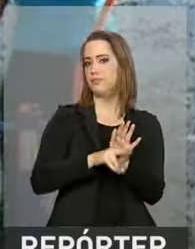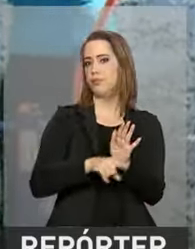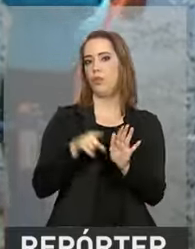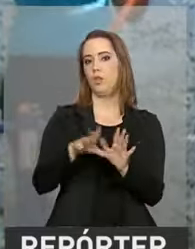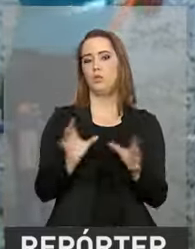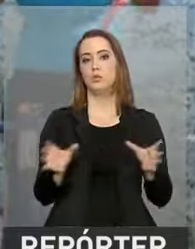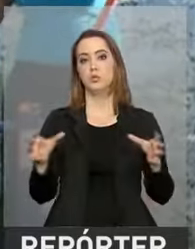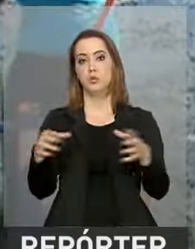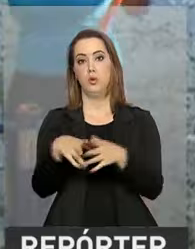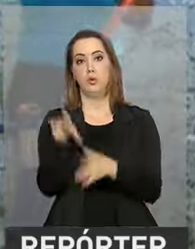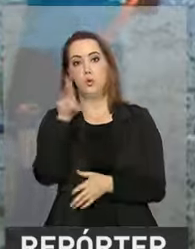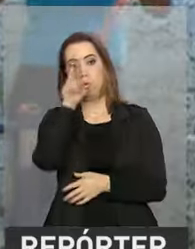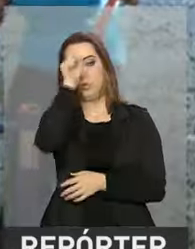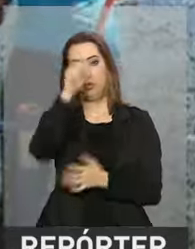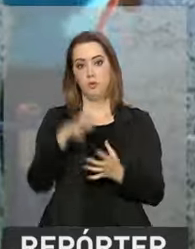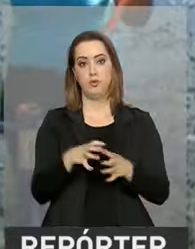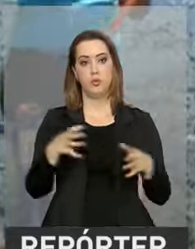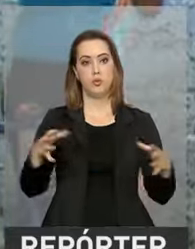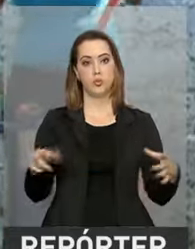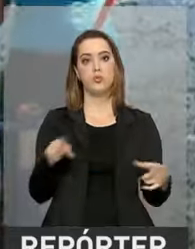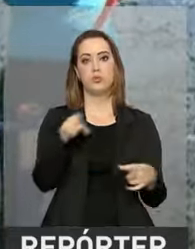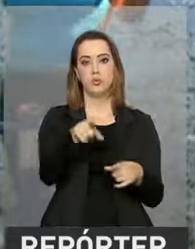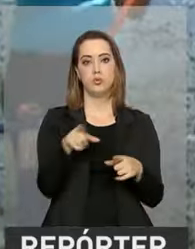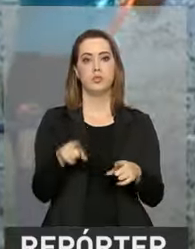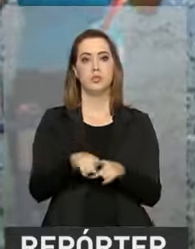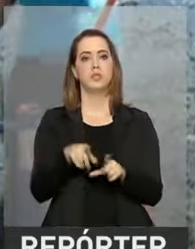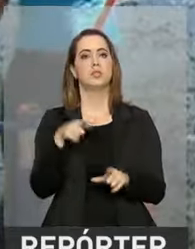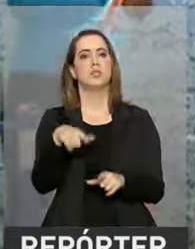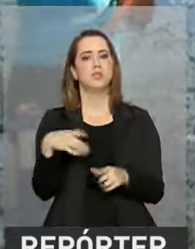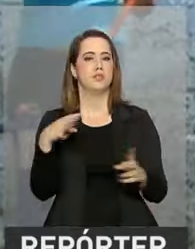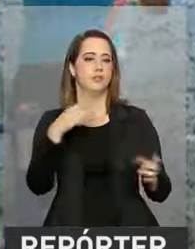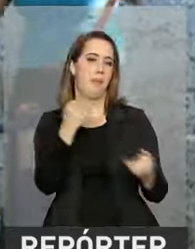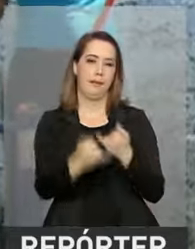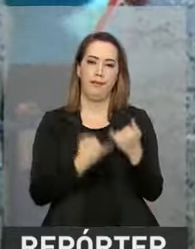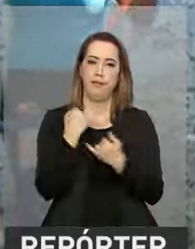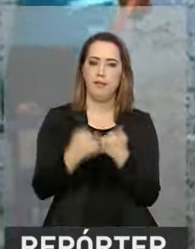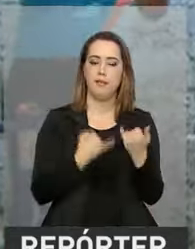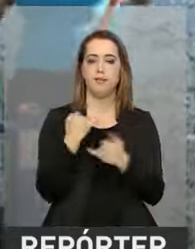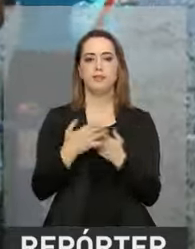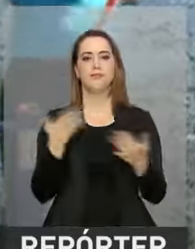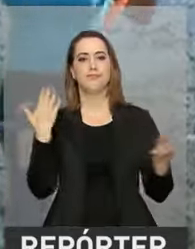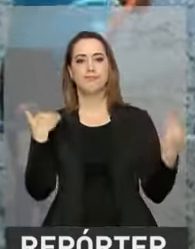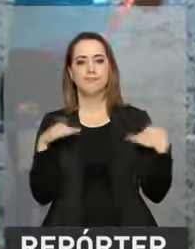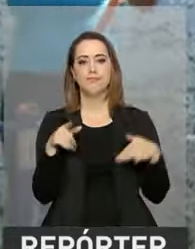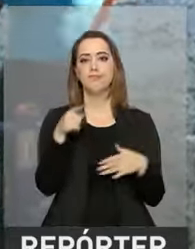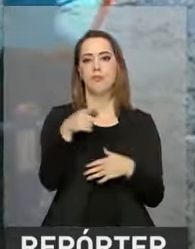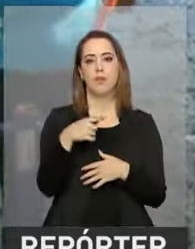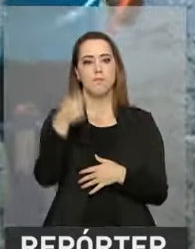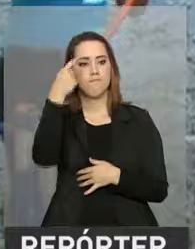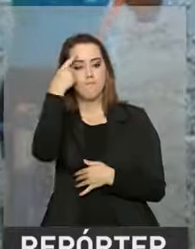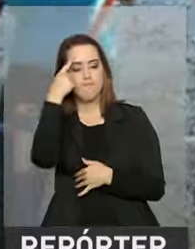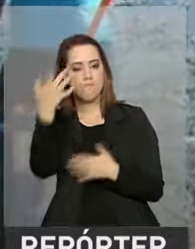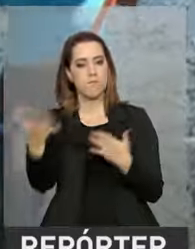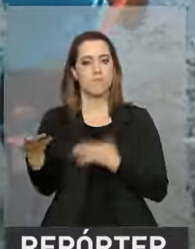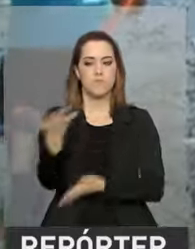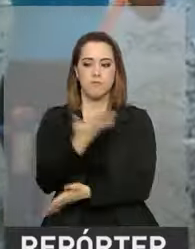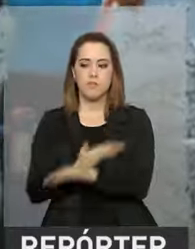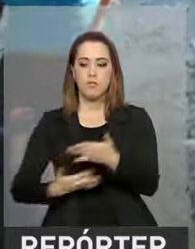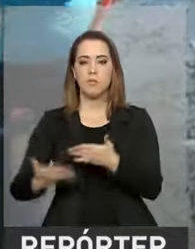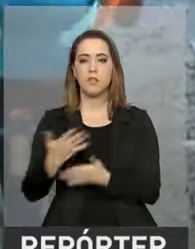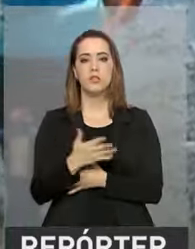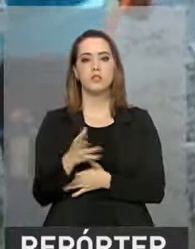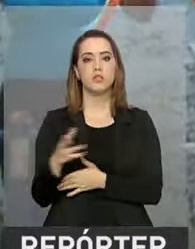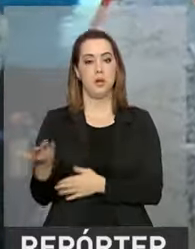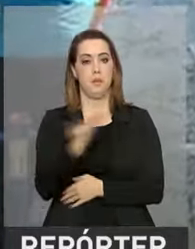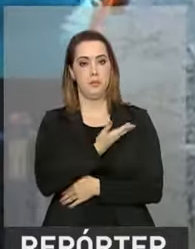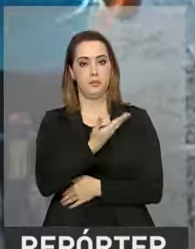fortes, grandes, inclusive, então elas usam o espaço como um lazer. Isso acaba ajudando também na parte psicológica, na parte de interação. Surge